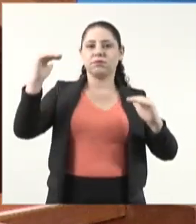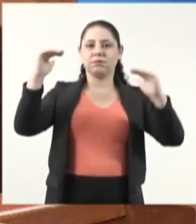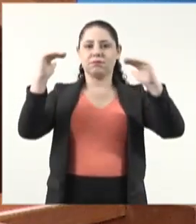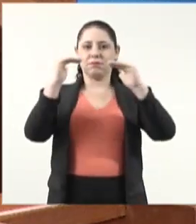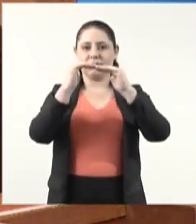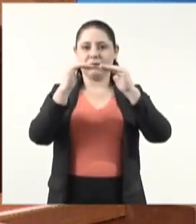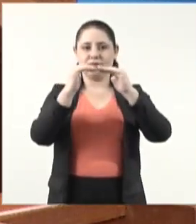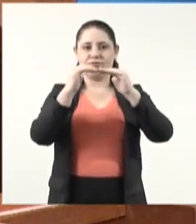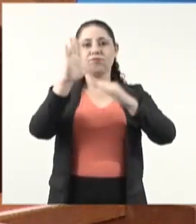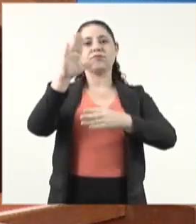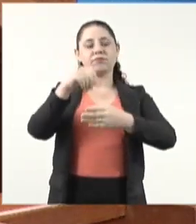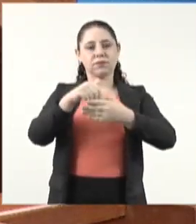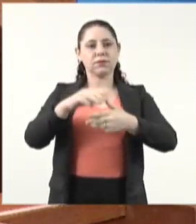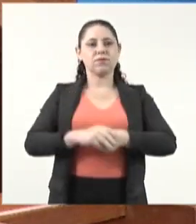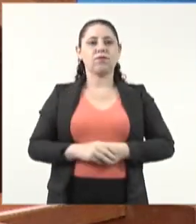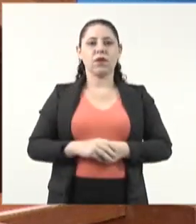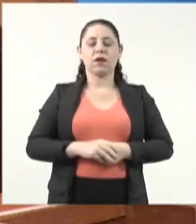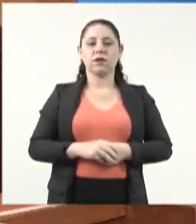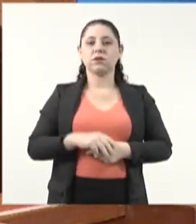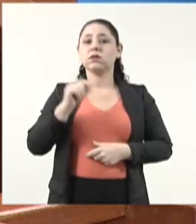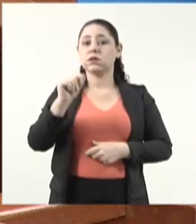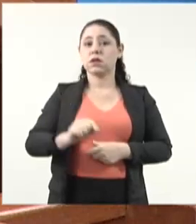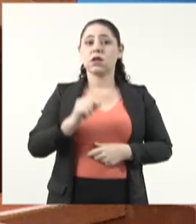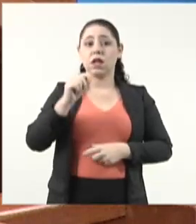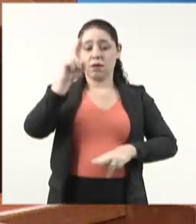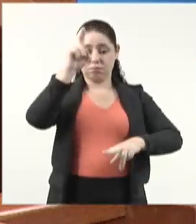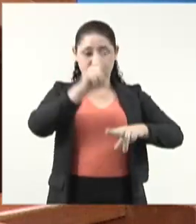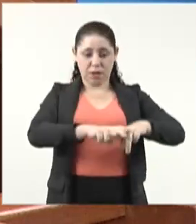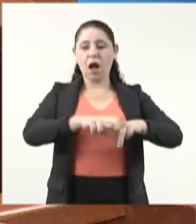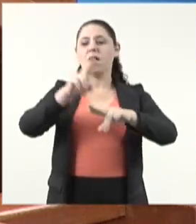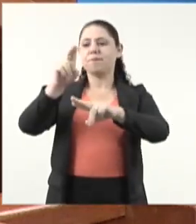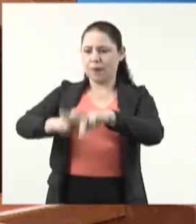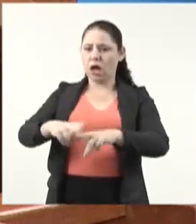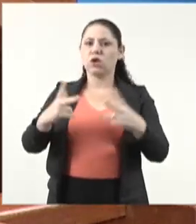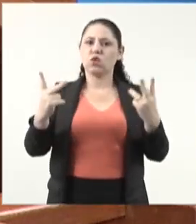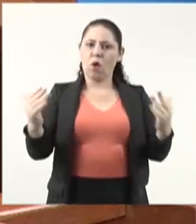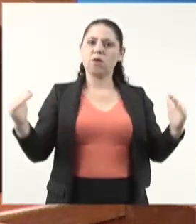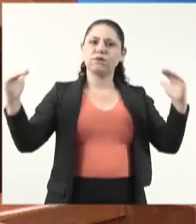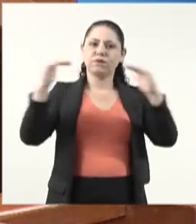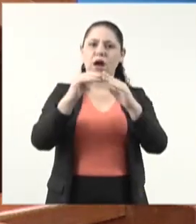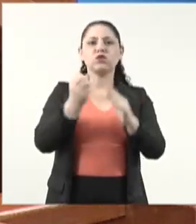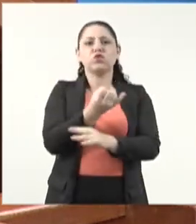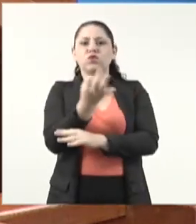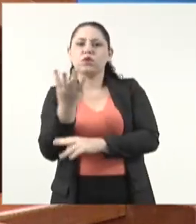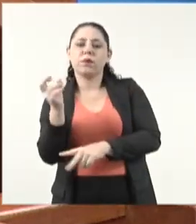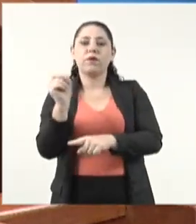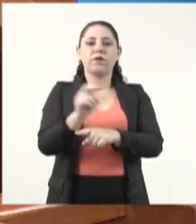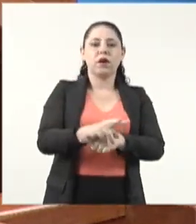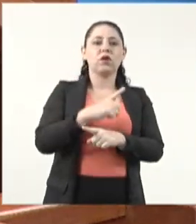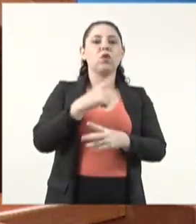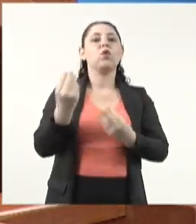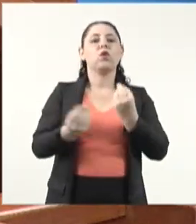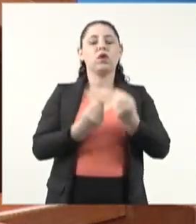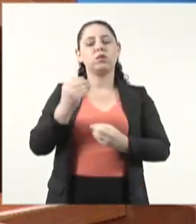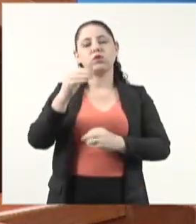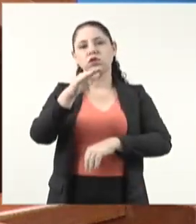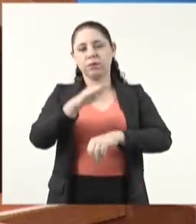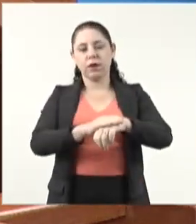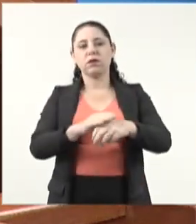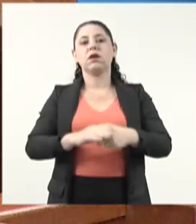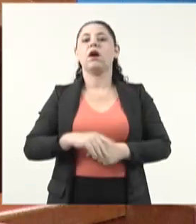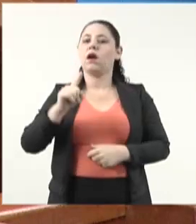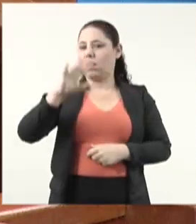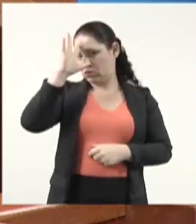paridade dos eleitos. Então, paridade das cadeiras, né, paridade das vagas, enfim, como está sendo chamada.